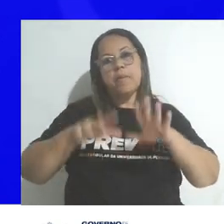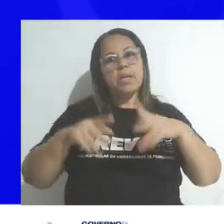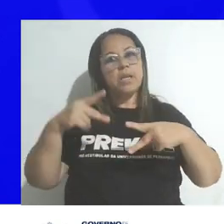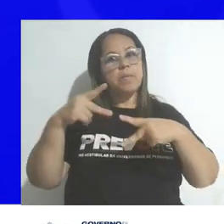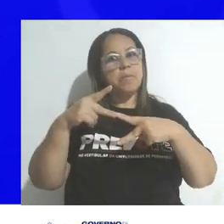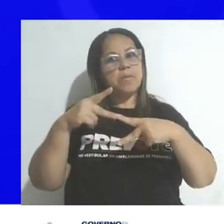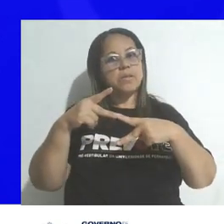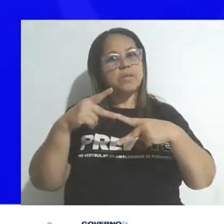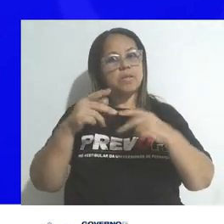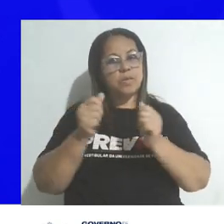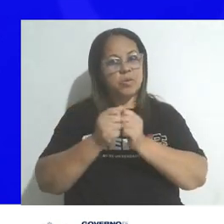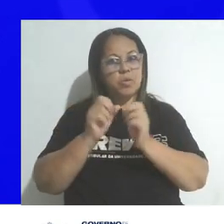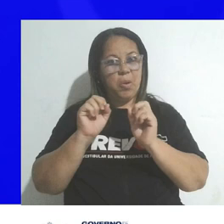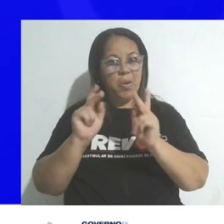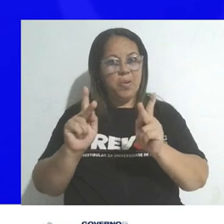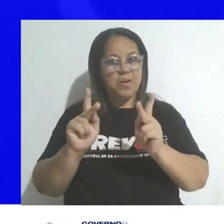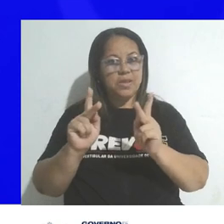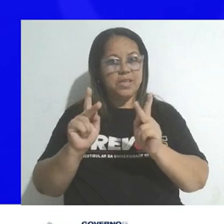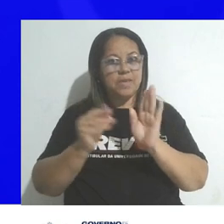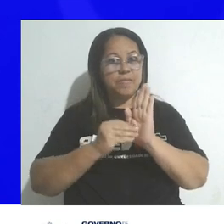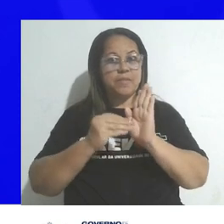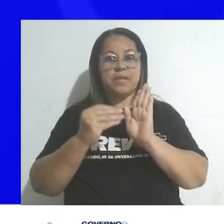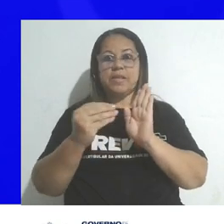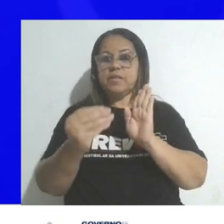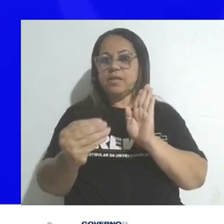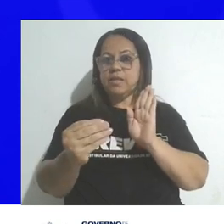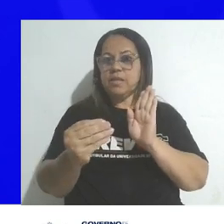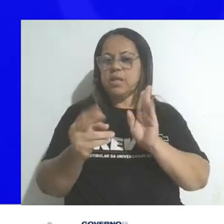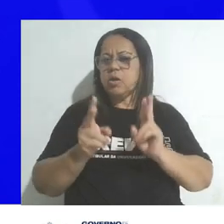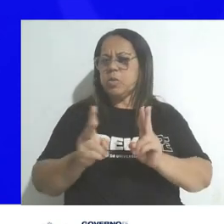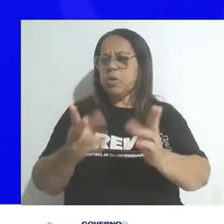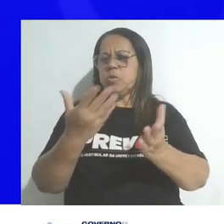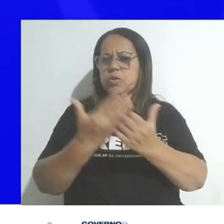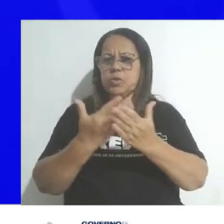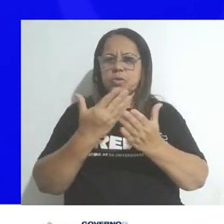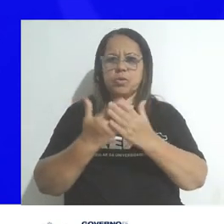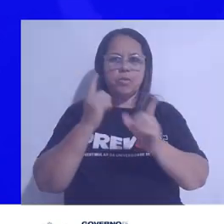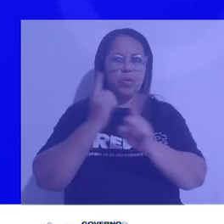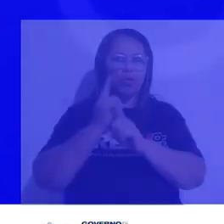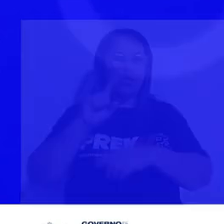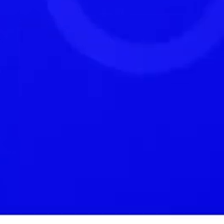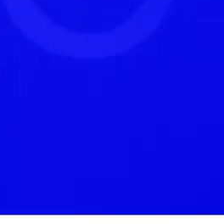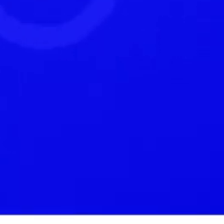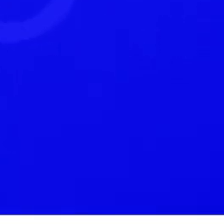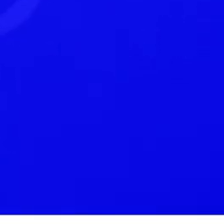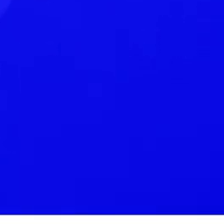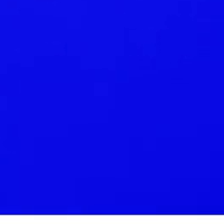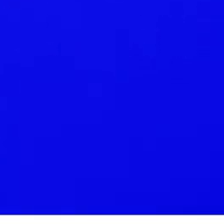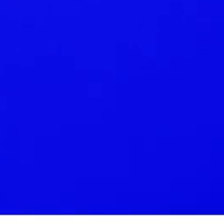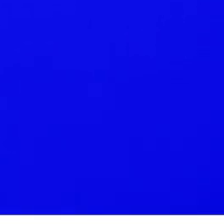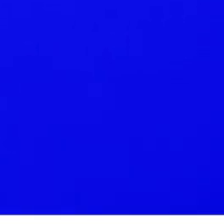que acompanha, ok? Então segue essa dica, continue estudando e a gente se vê na próxima.